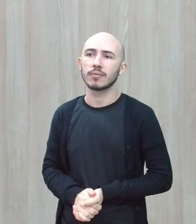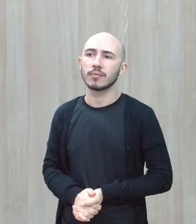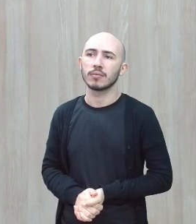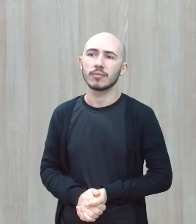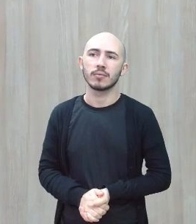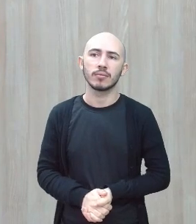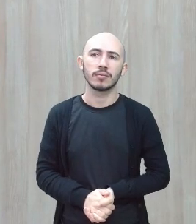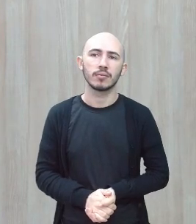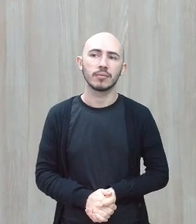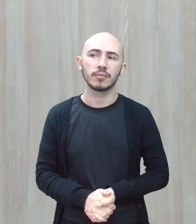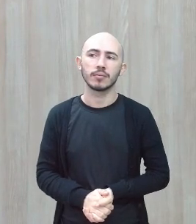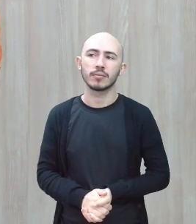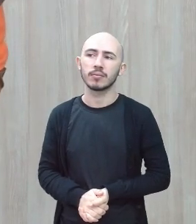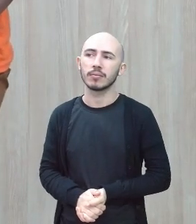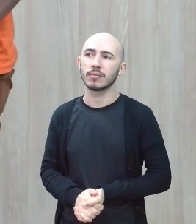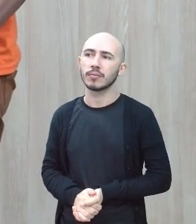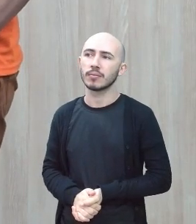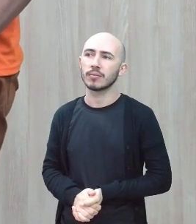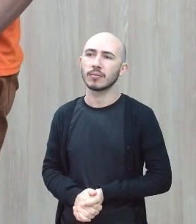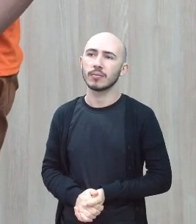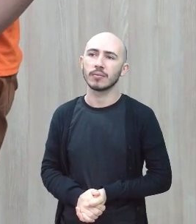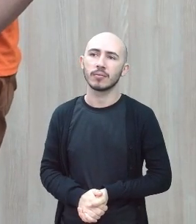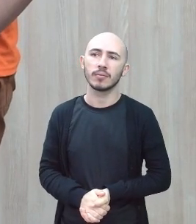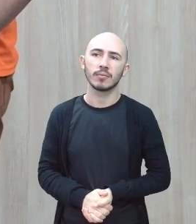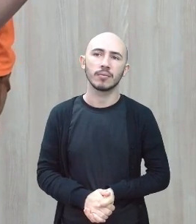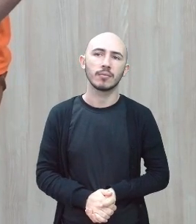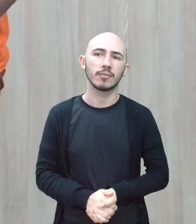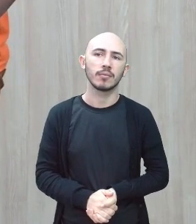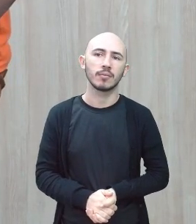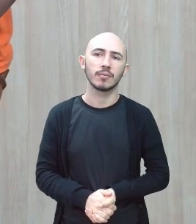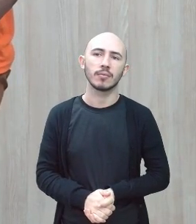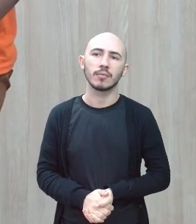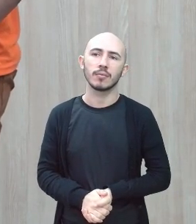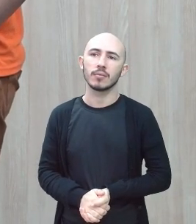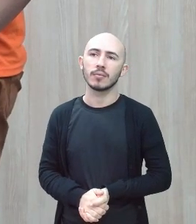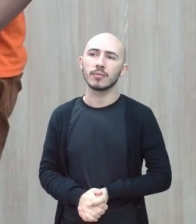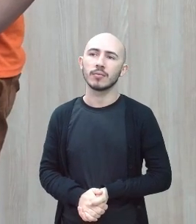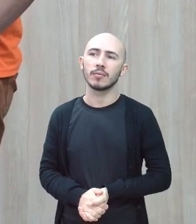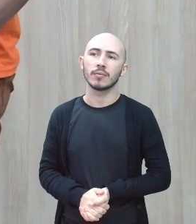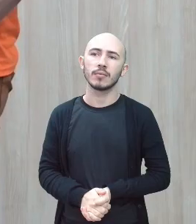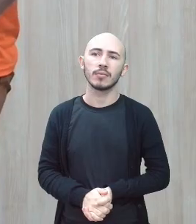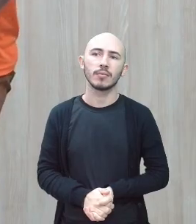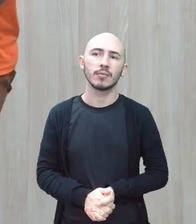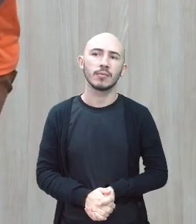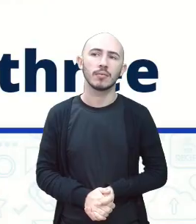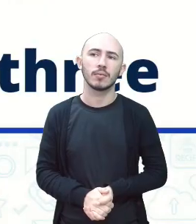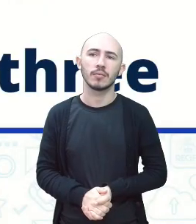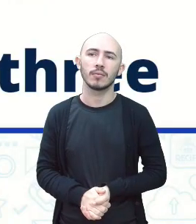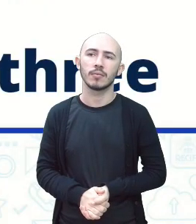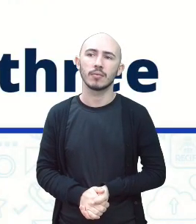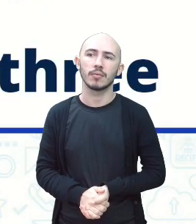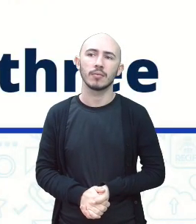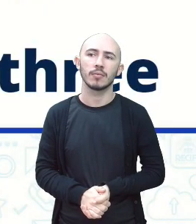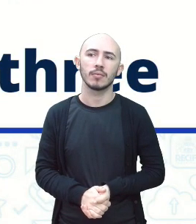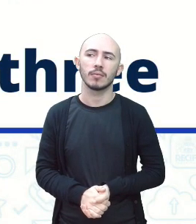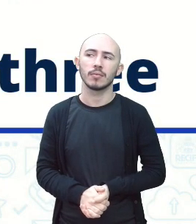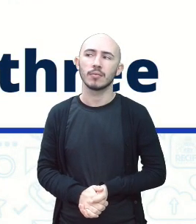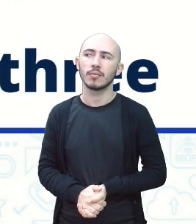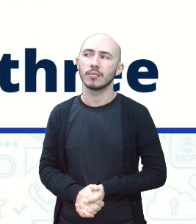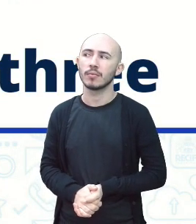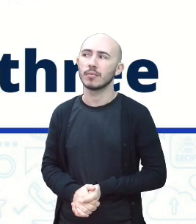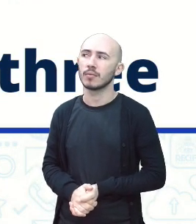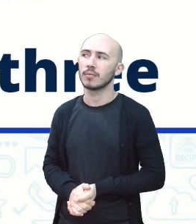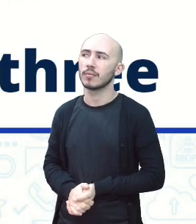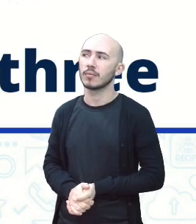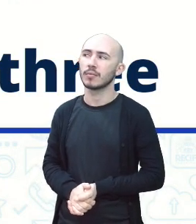$1.25, certo? Então, isso vai seguir a mesma lógica, certo? What is the result of adding half